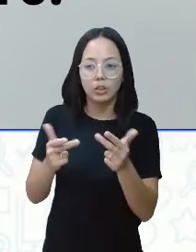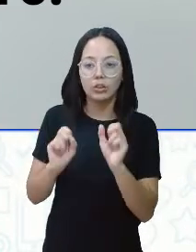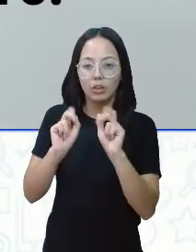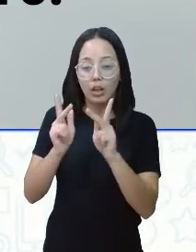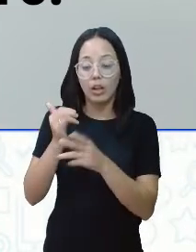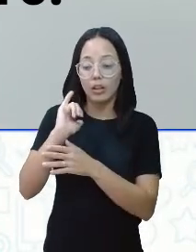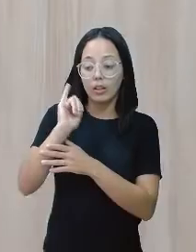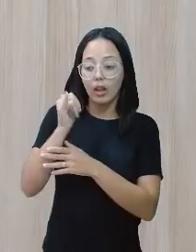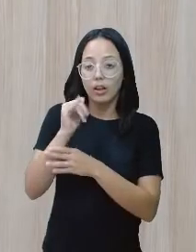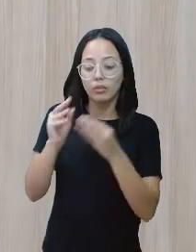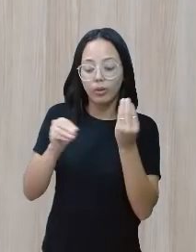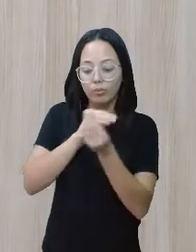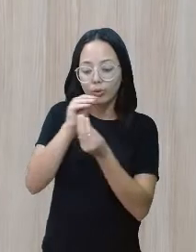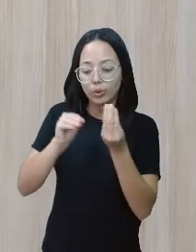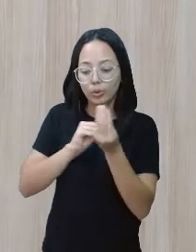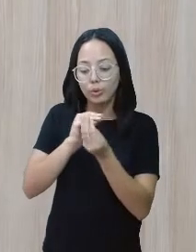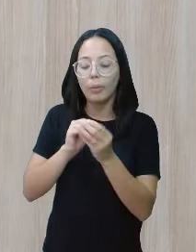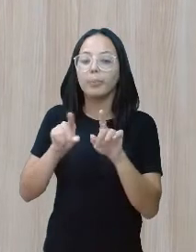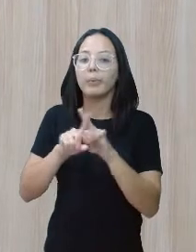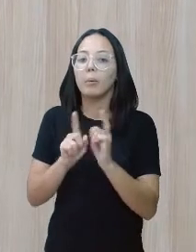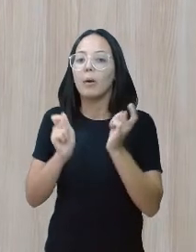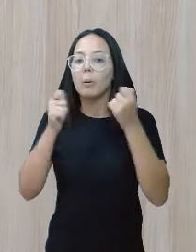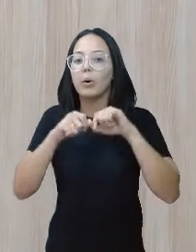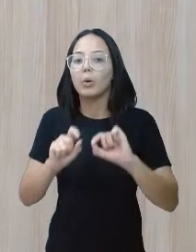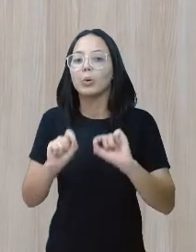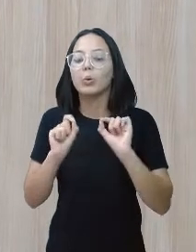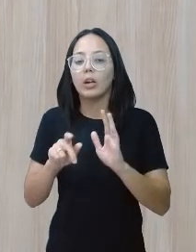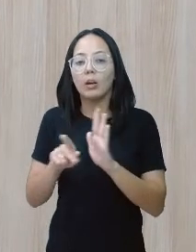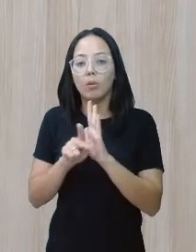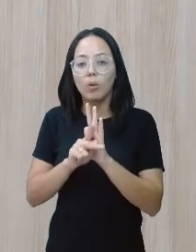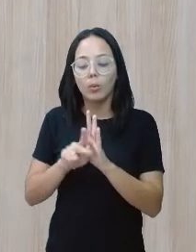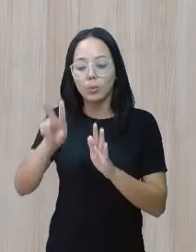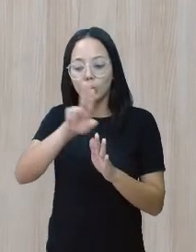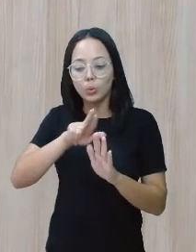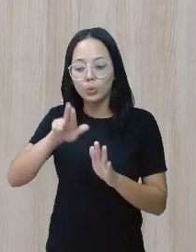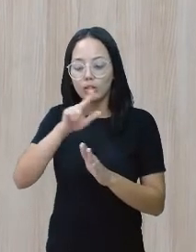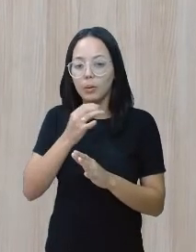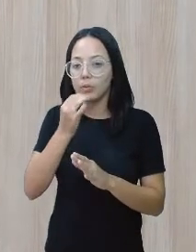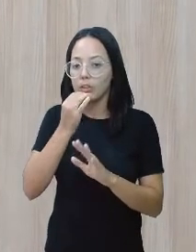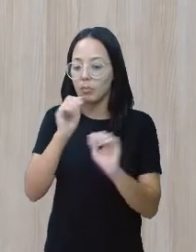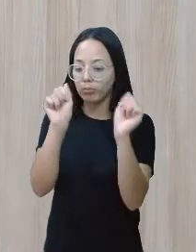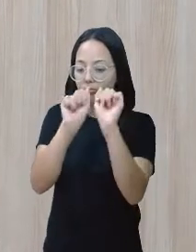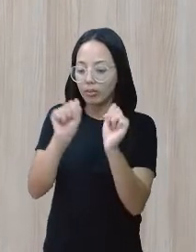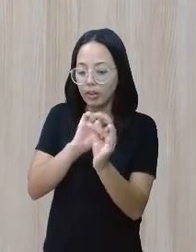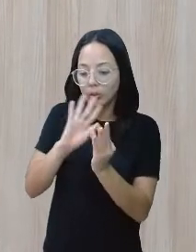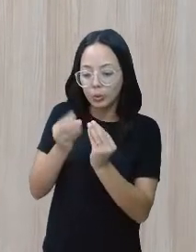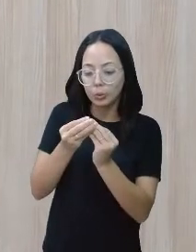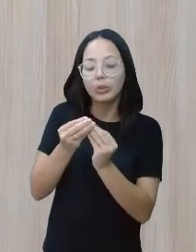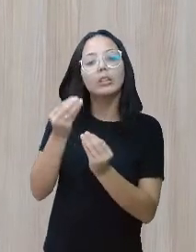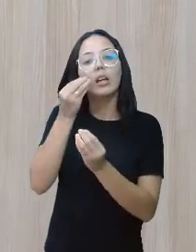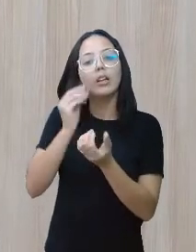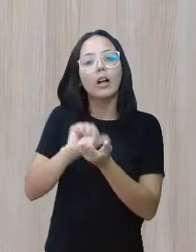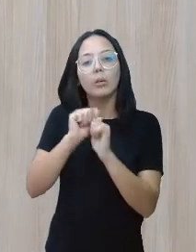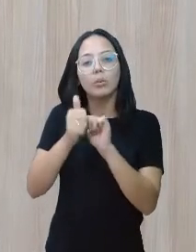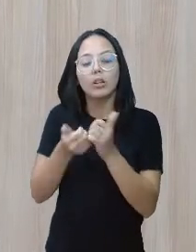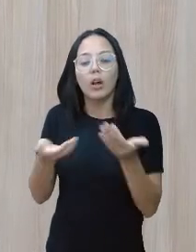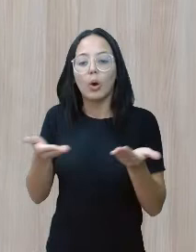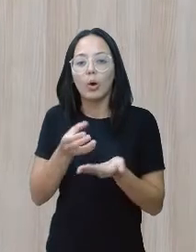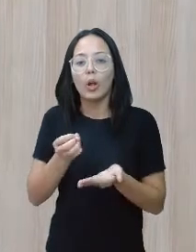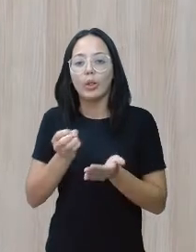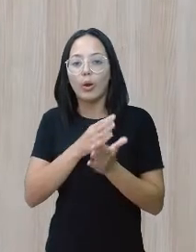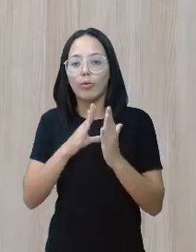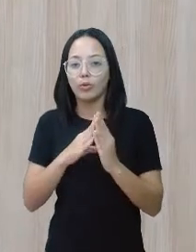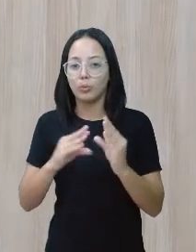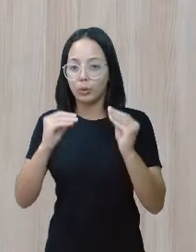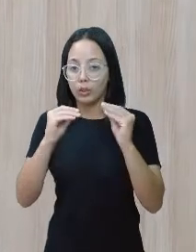a narrativa ela se manifesta. Ela pode se exercer como arte para tentar se adaptar a novos modelos, né?